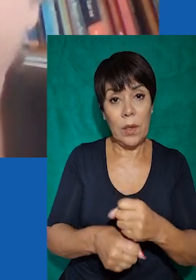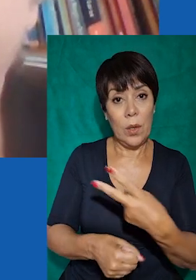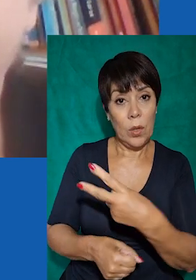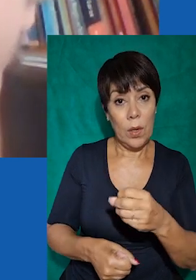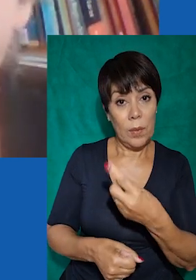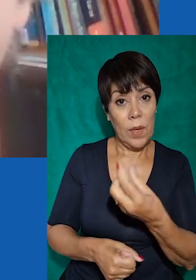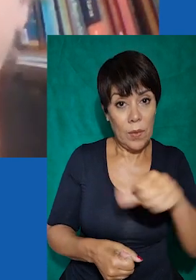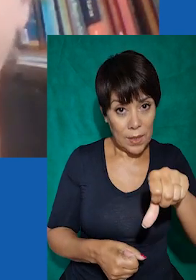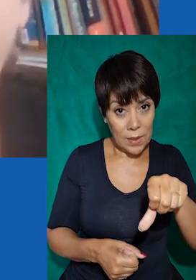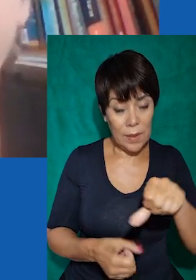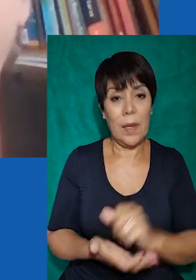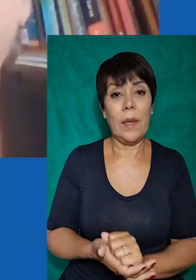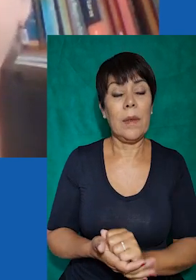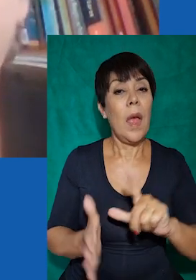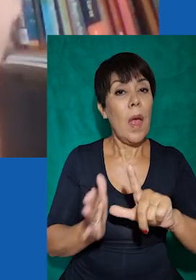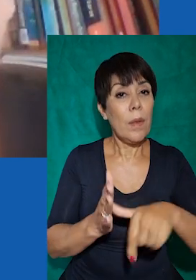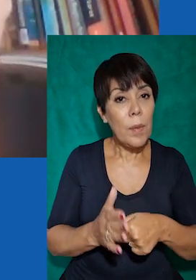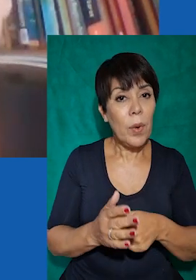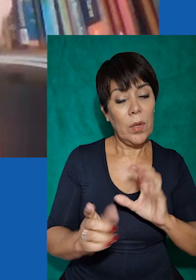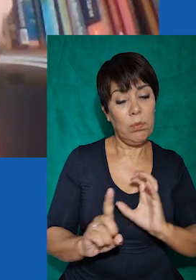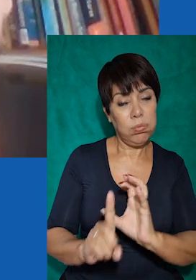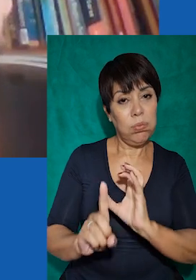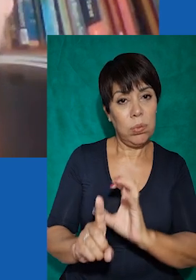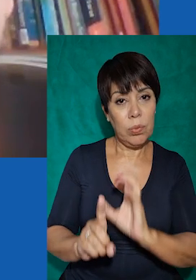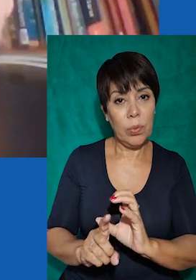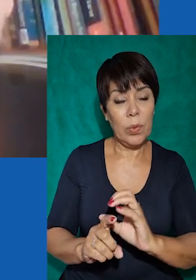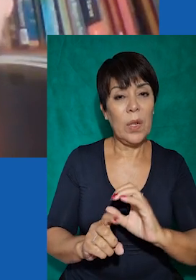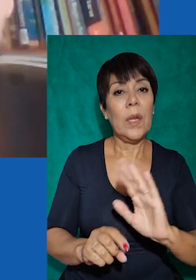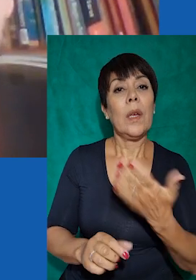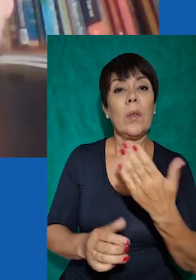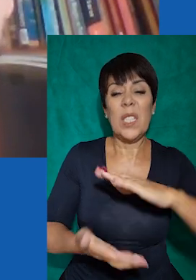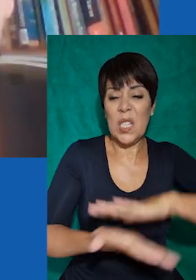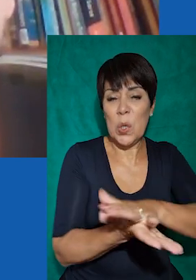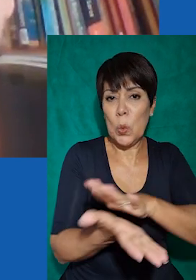2016. Pouquíssimo tempo depois foram atacados e houve um massacre,